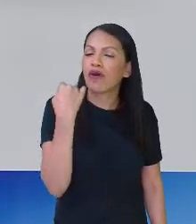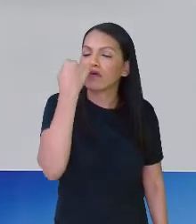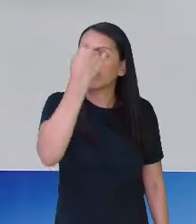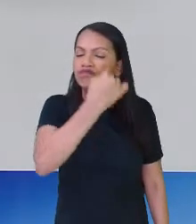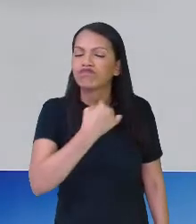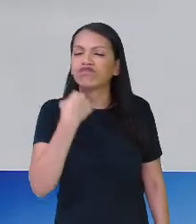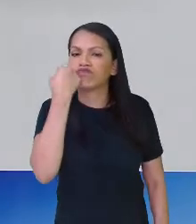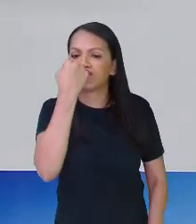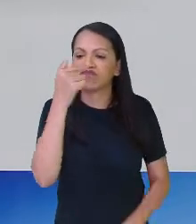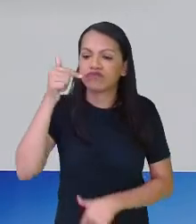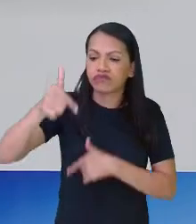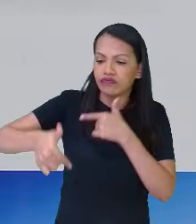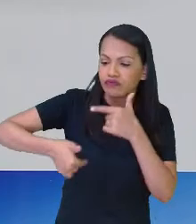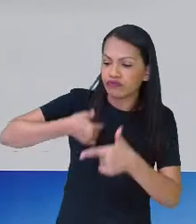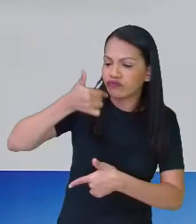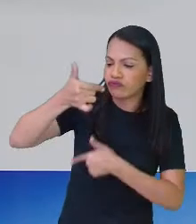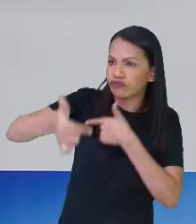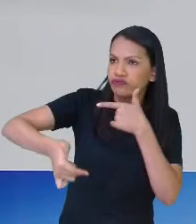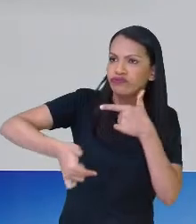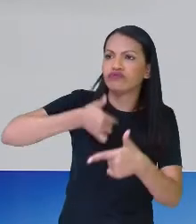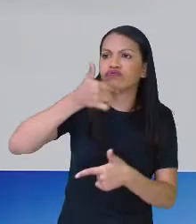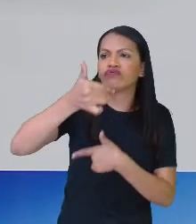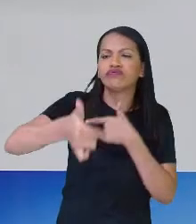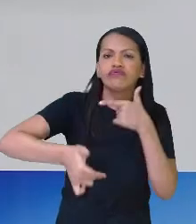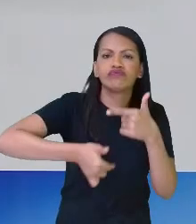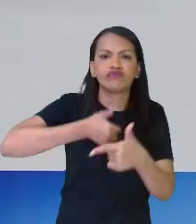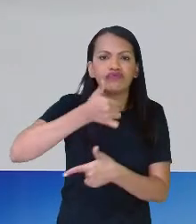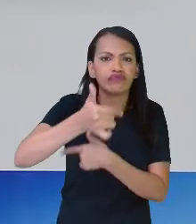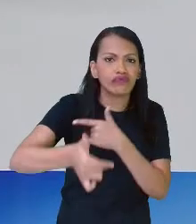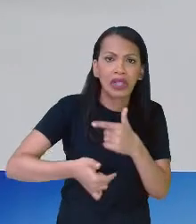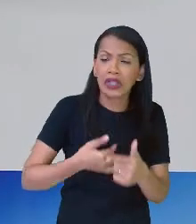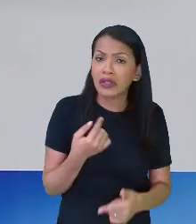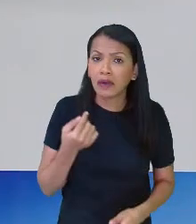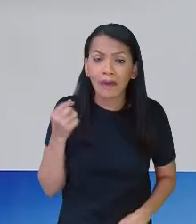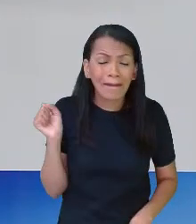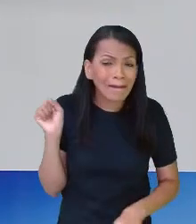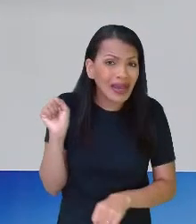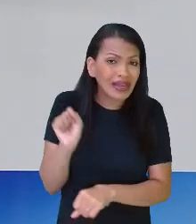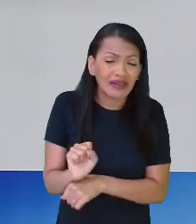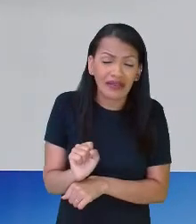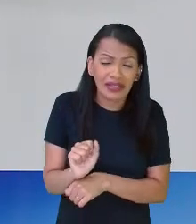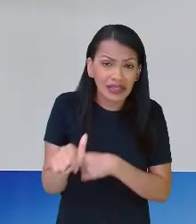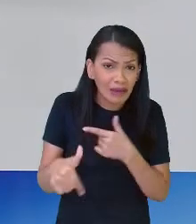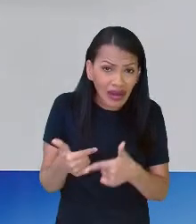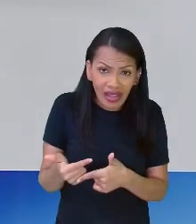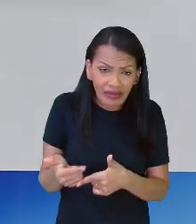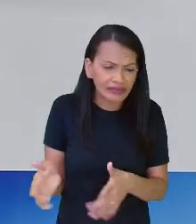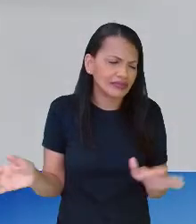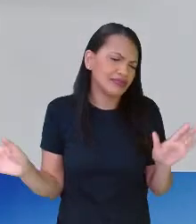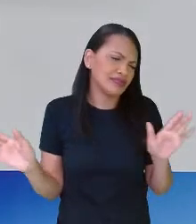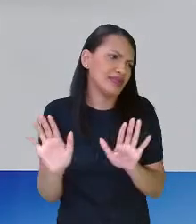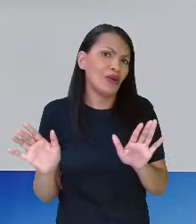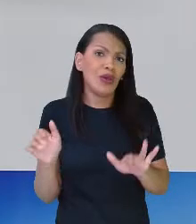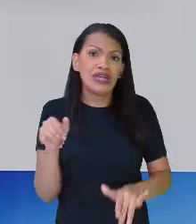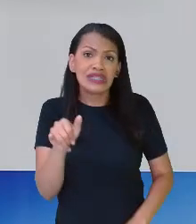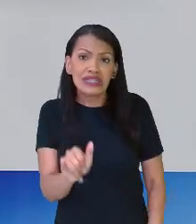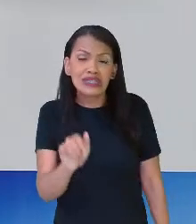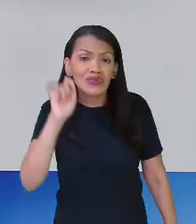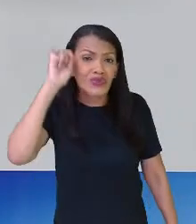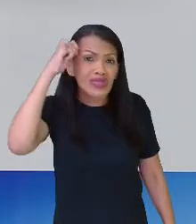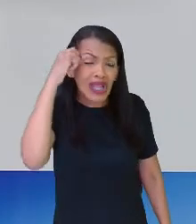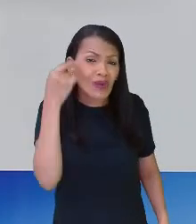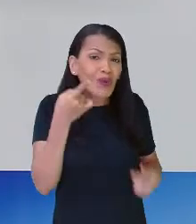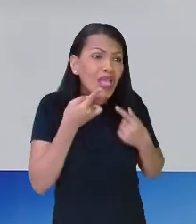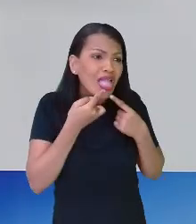Por que ininterruptas? Porque eles não paravam de trabalhar. Era o dia todo. Se ele reclamava, ele